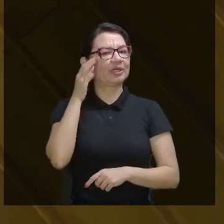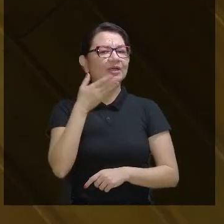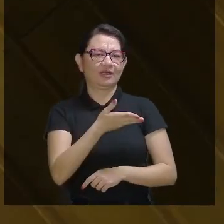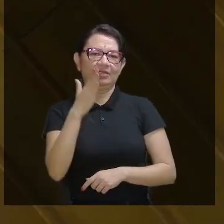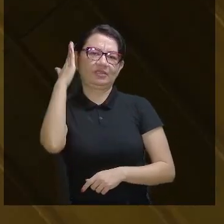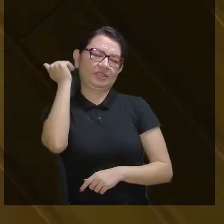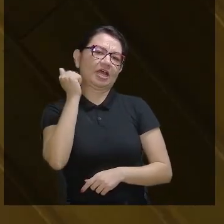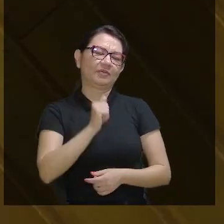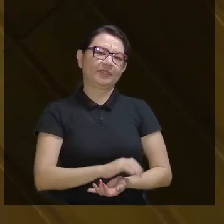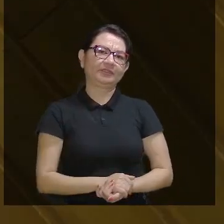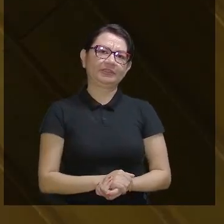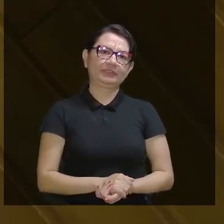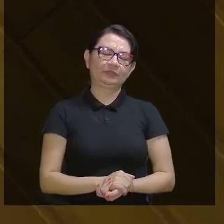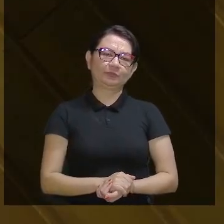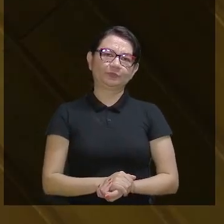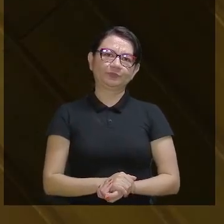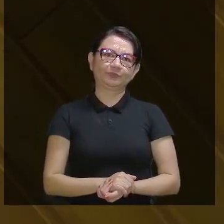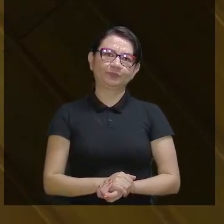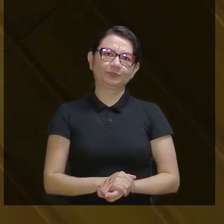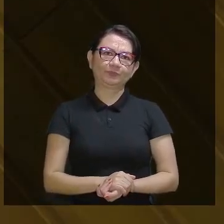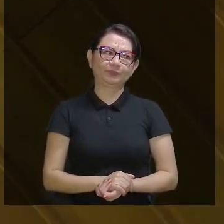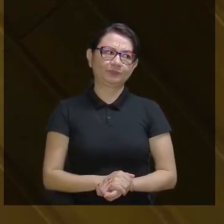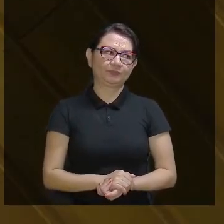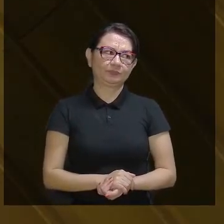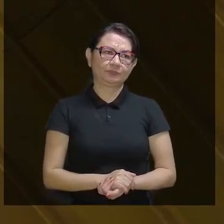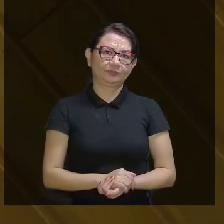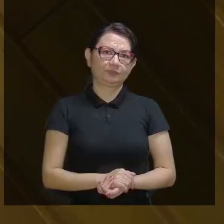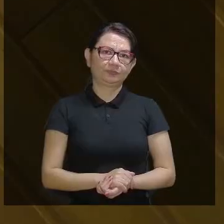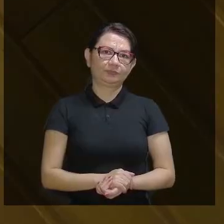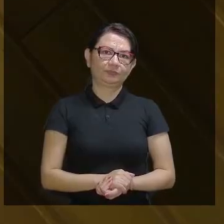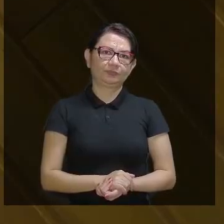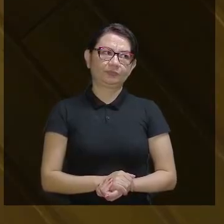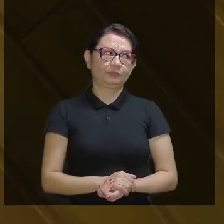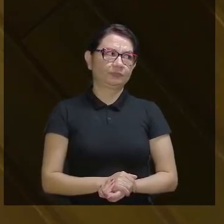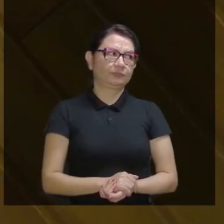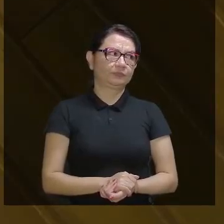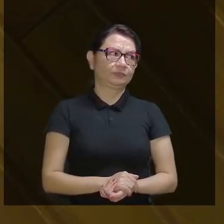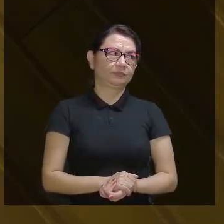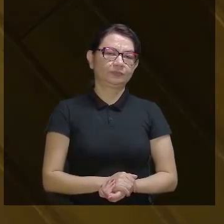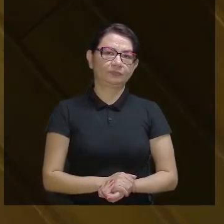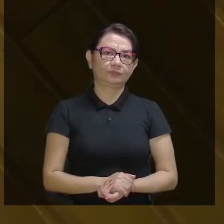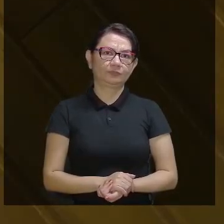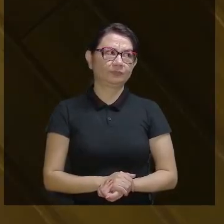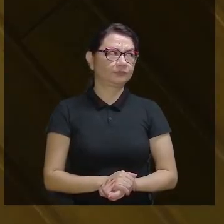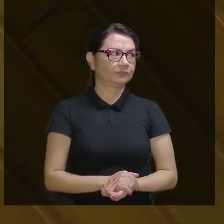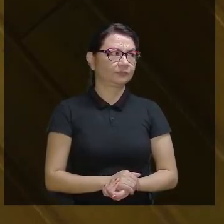disso, eu quase que